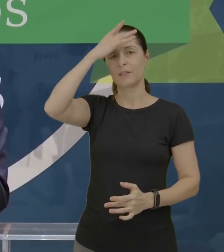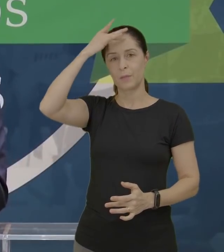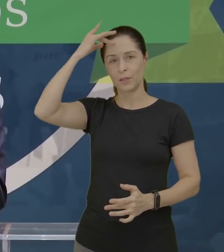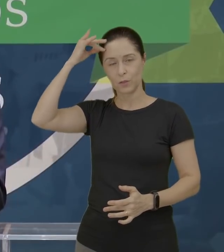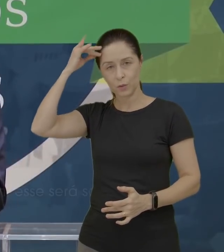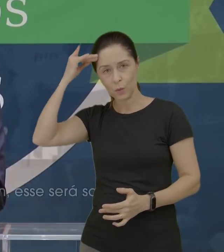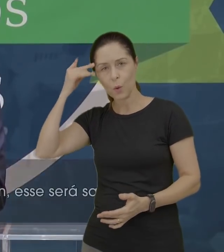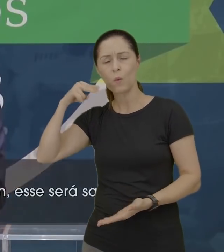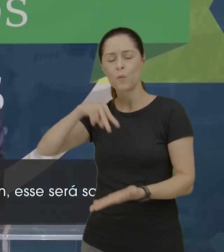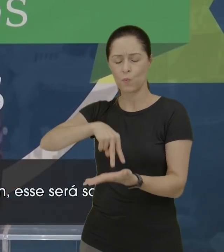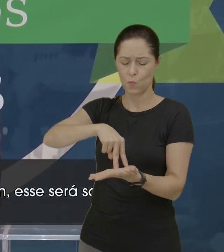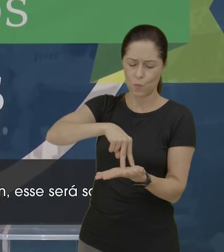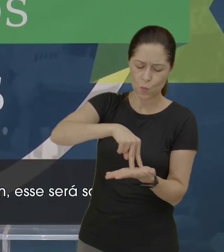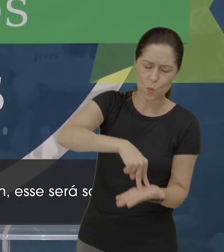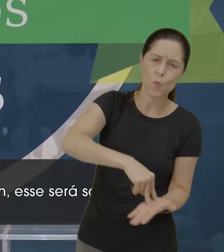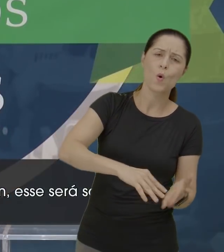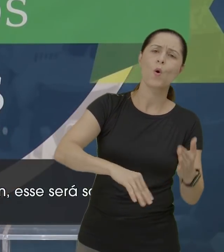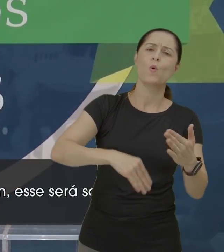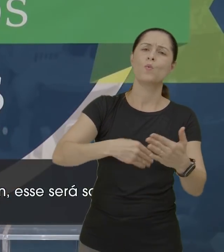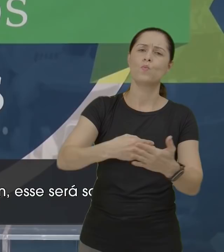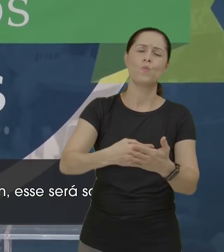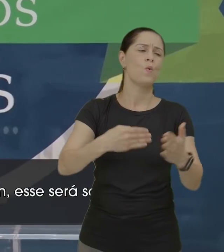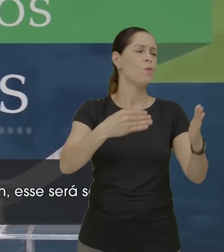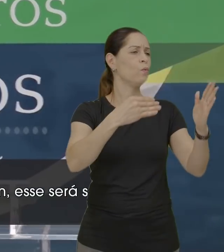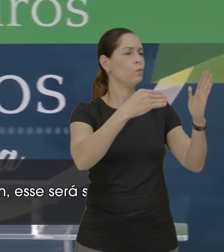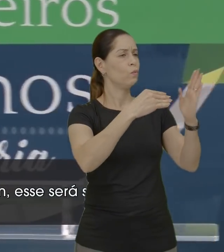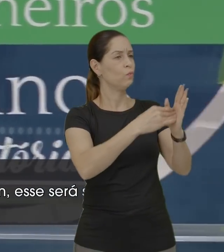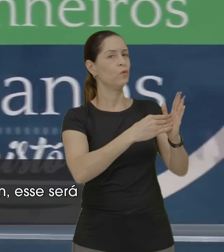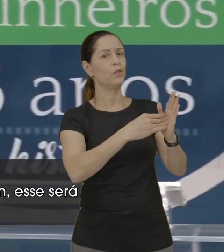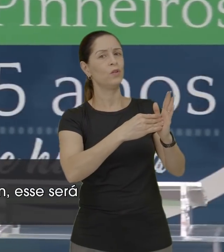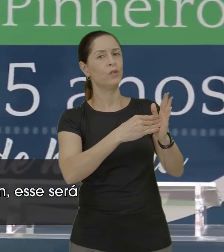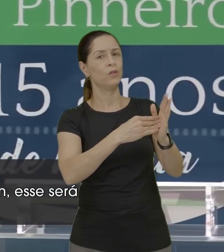até o fim será salvo. Vamos entender de novo esse texto.